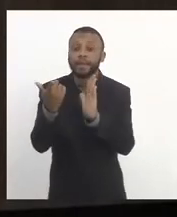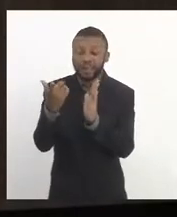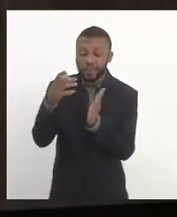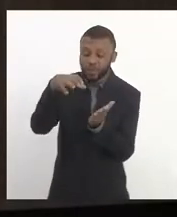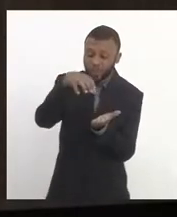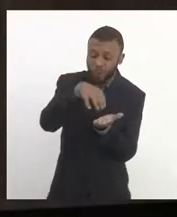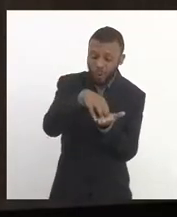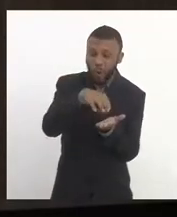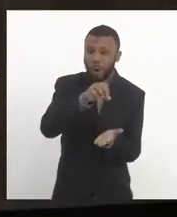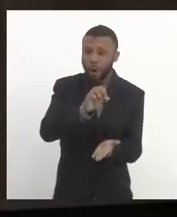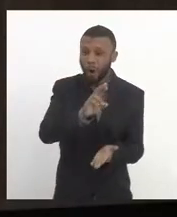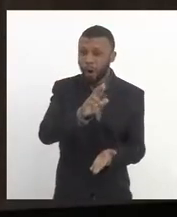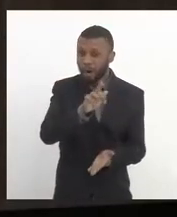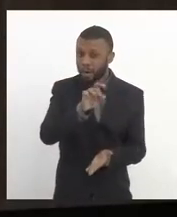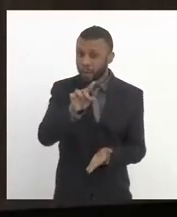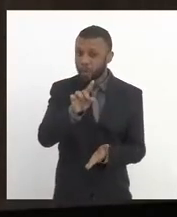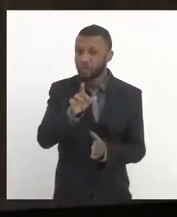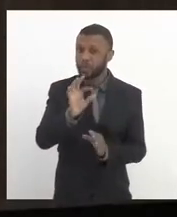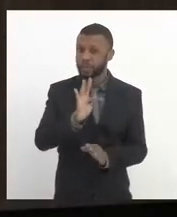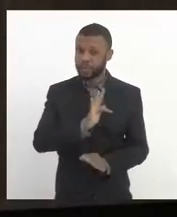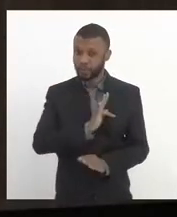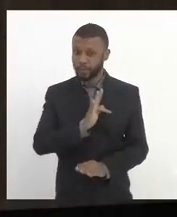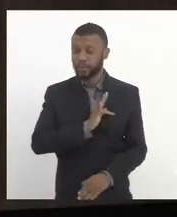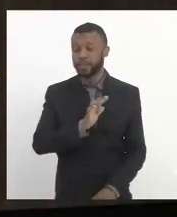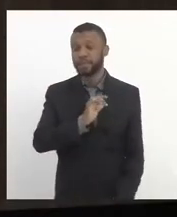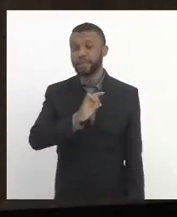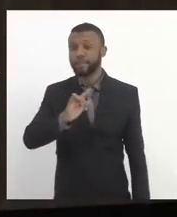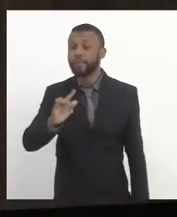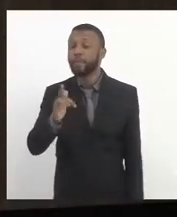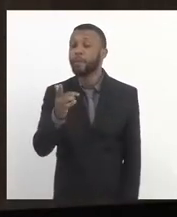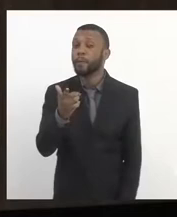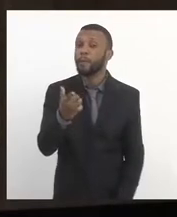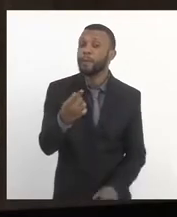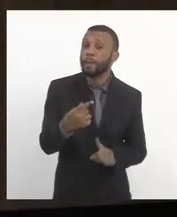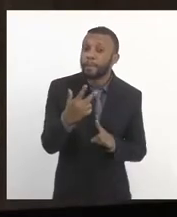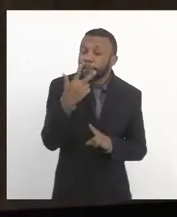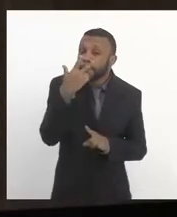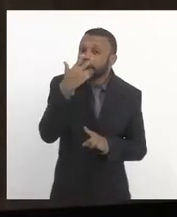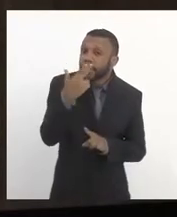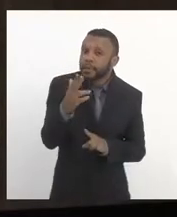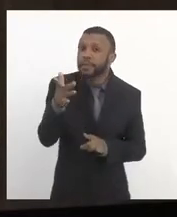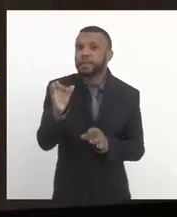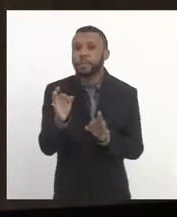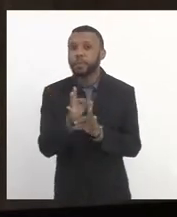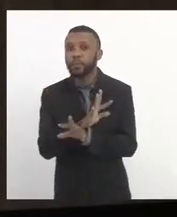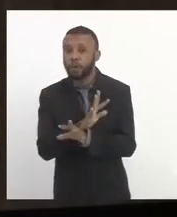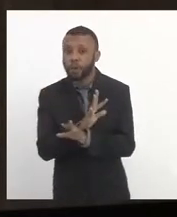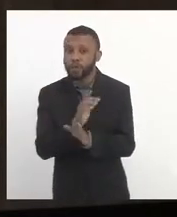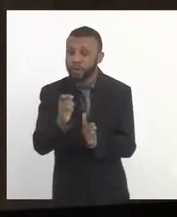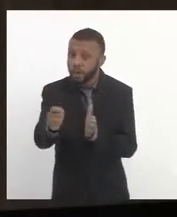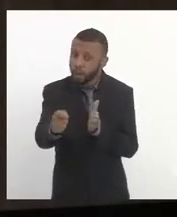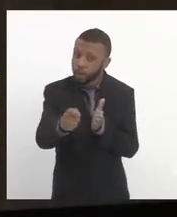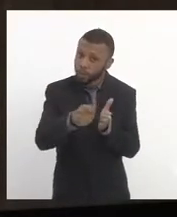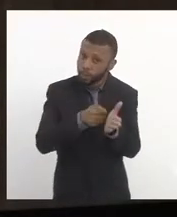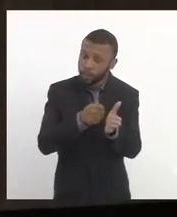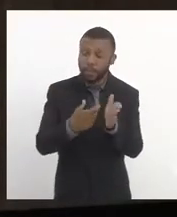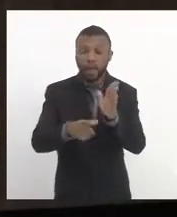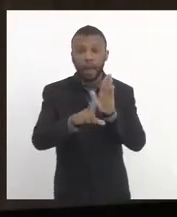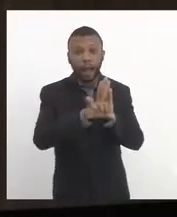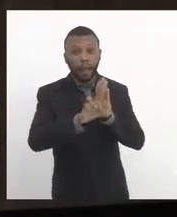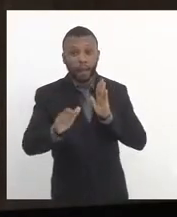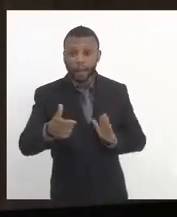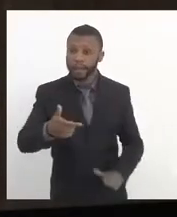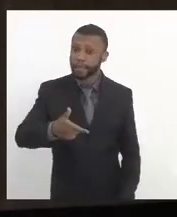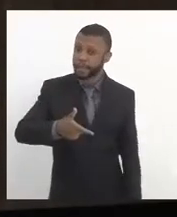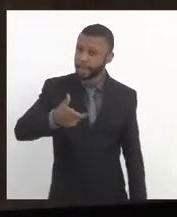que já está pronta, e também regulamente a lei das armas que nós aprovamos na